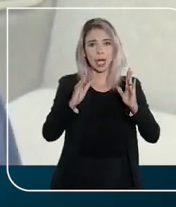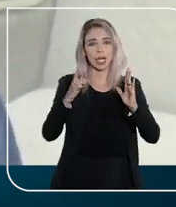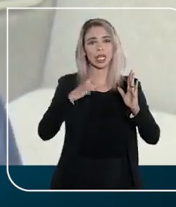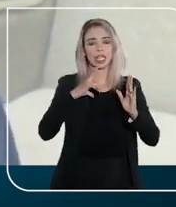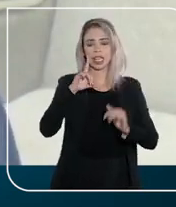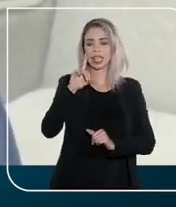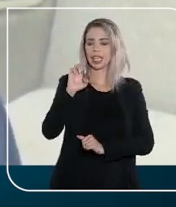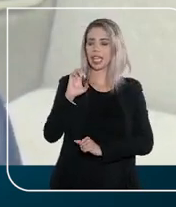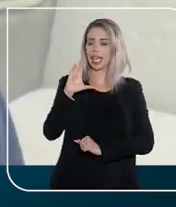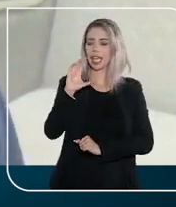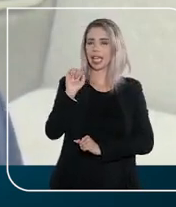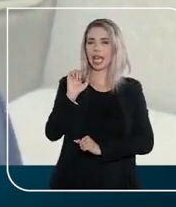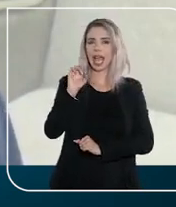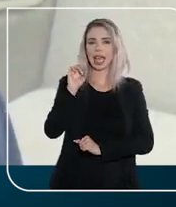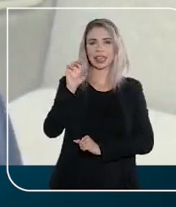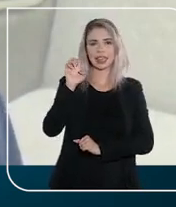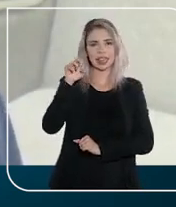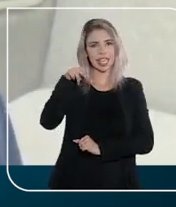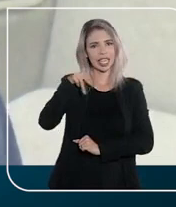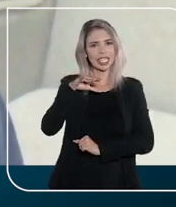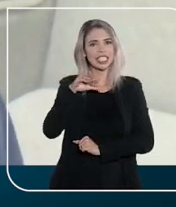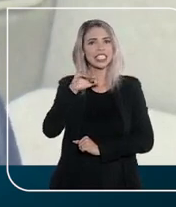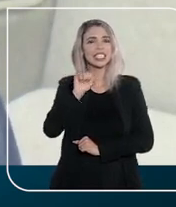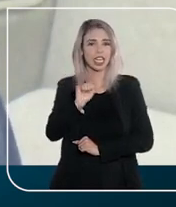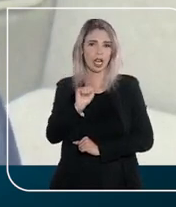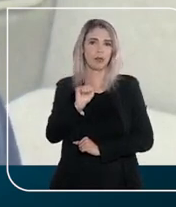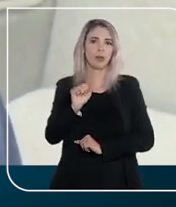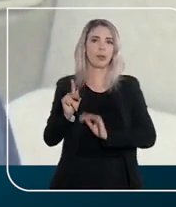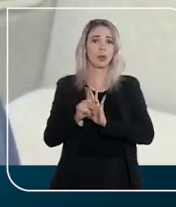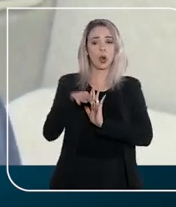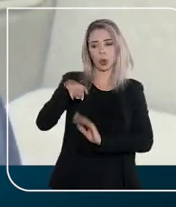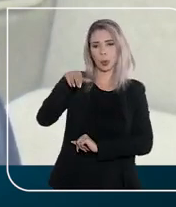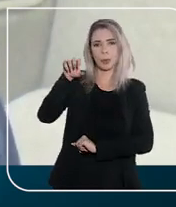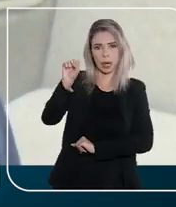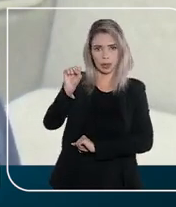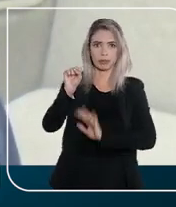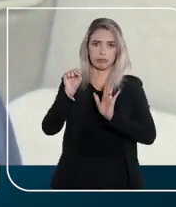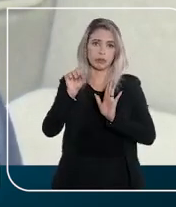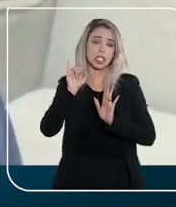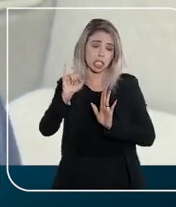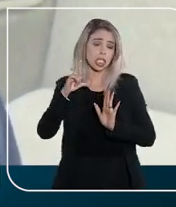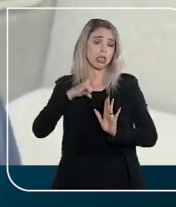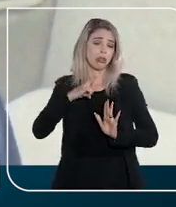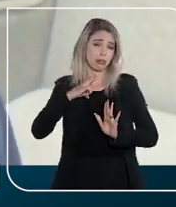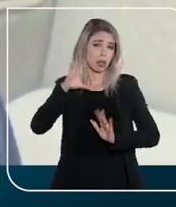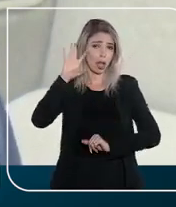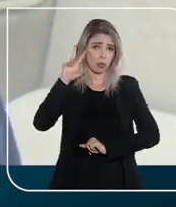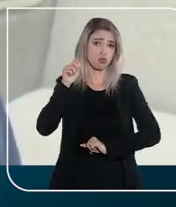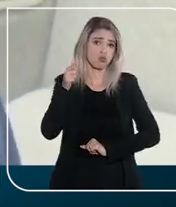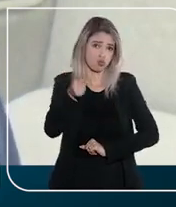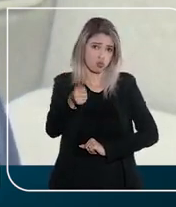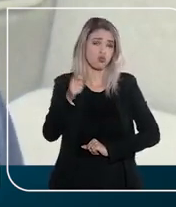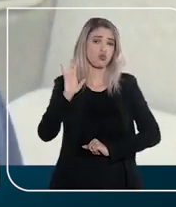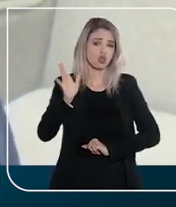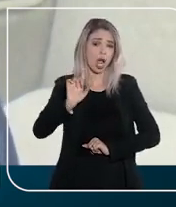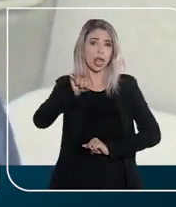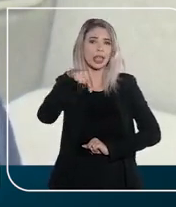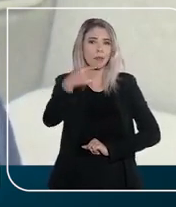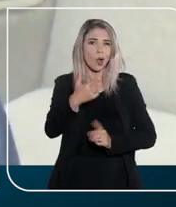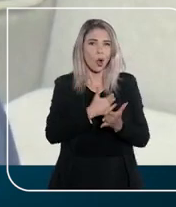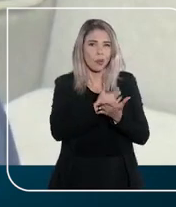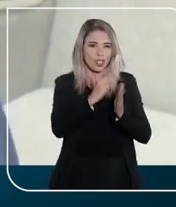mandado de segurança, né? Então, ainda que você tenha ingressado com esse remédio após aquela etapa